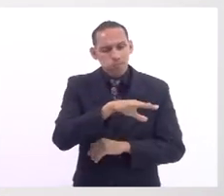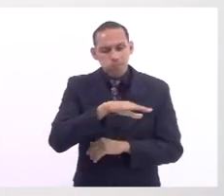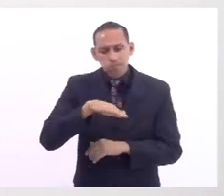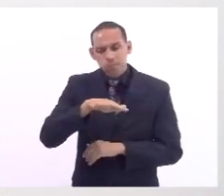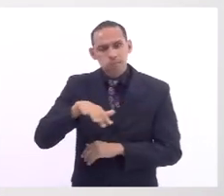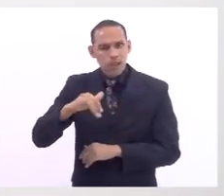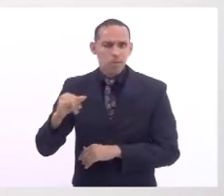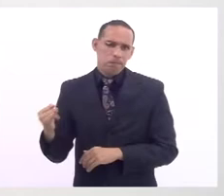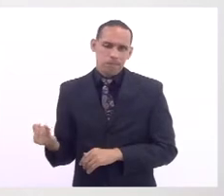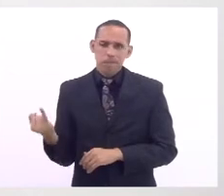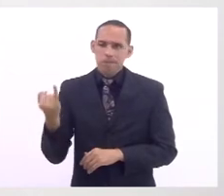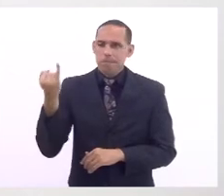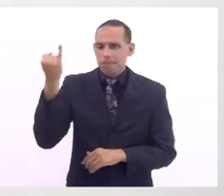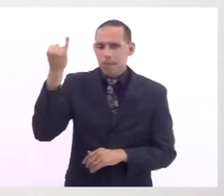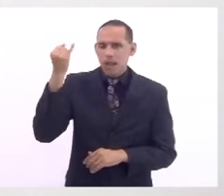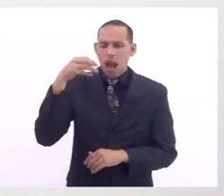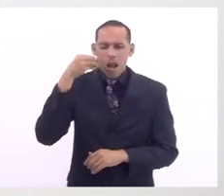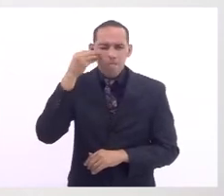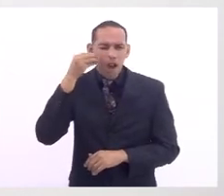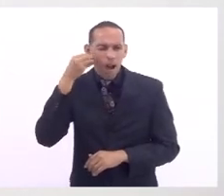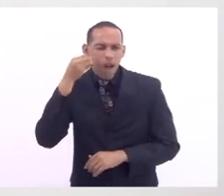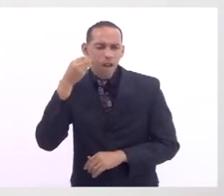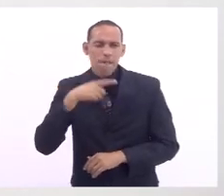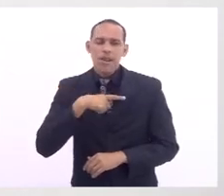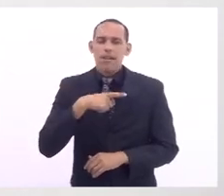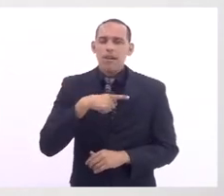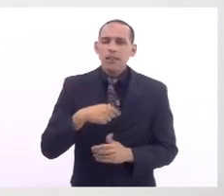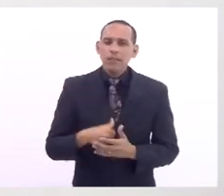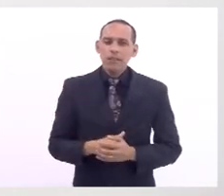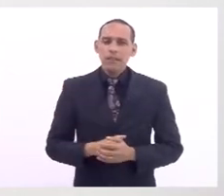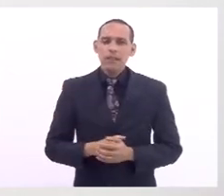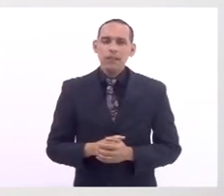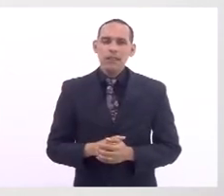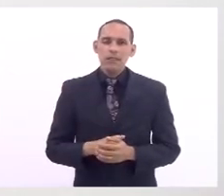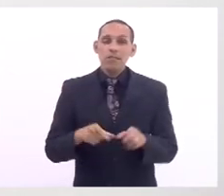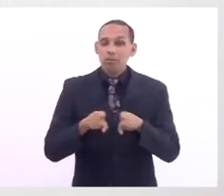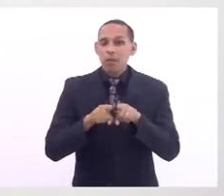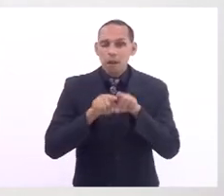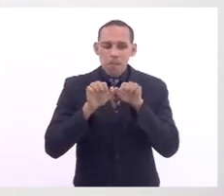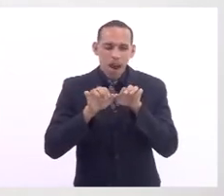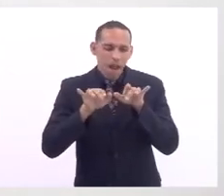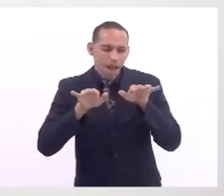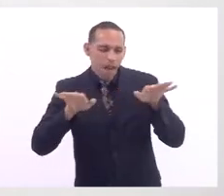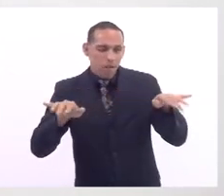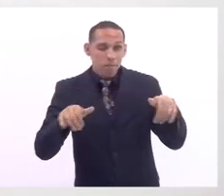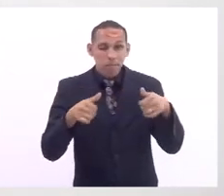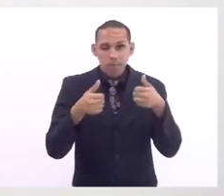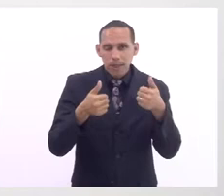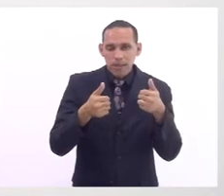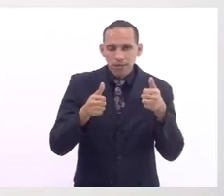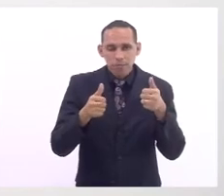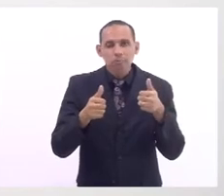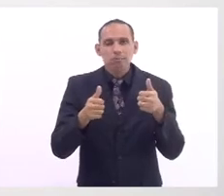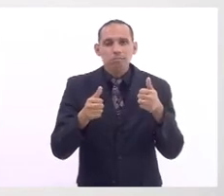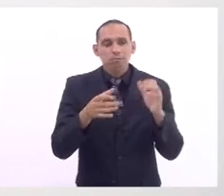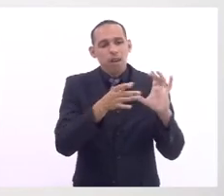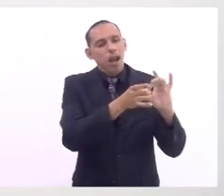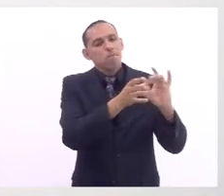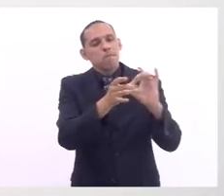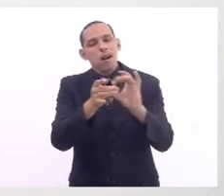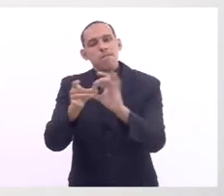o importantes com uma bagagem legal com uma uma capilaridade Boa Morte culação interessante